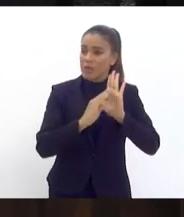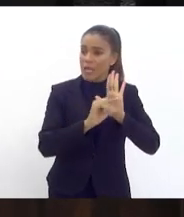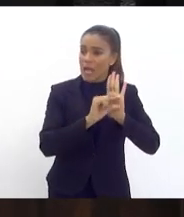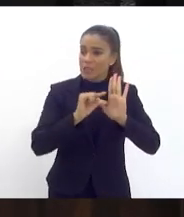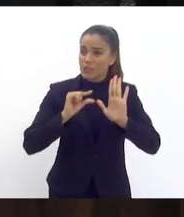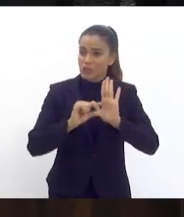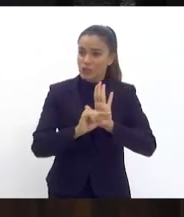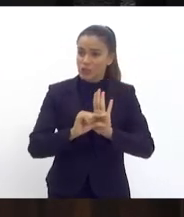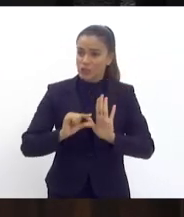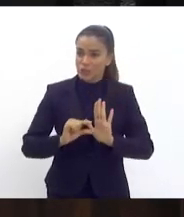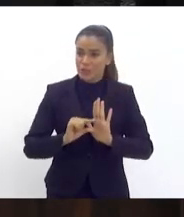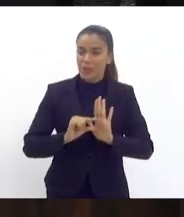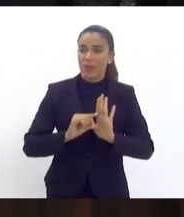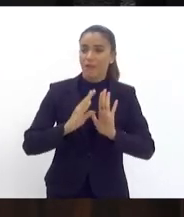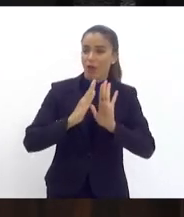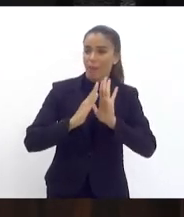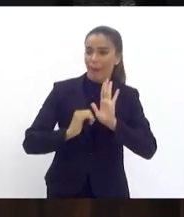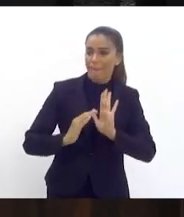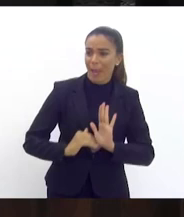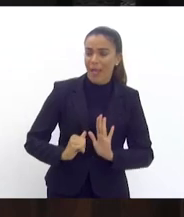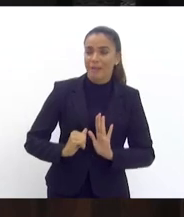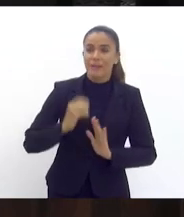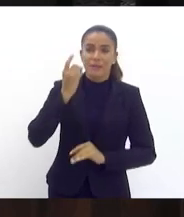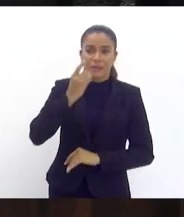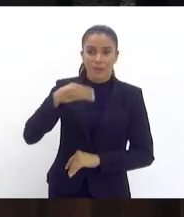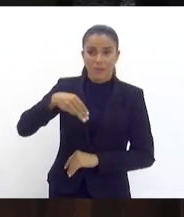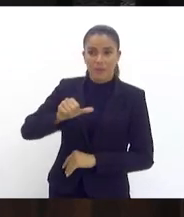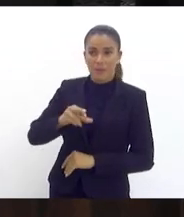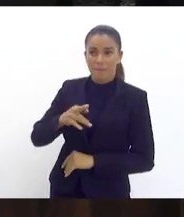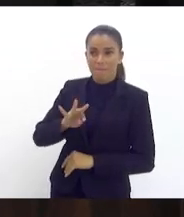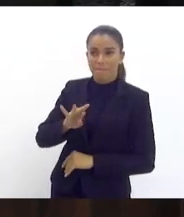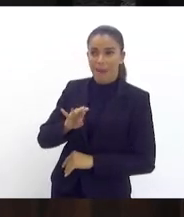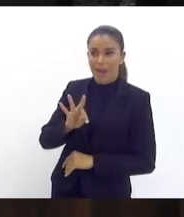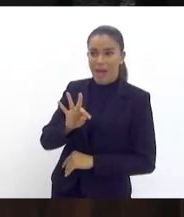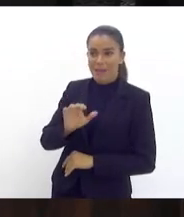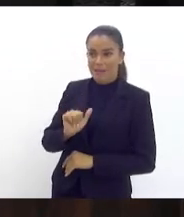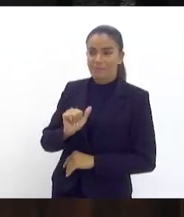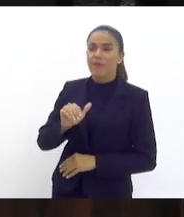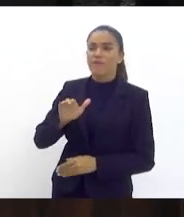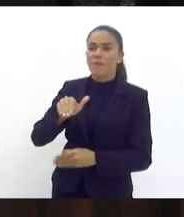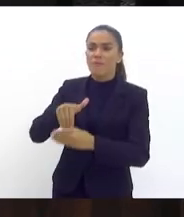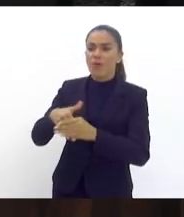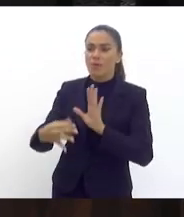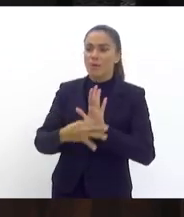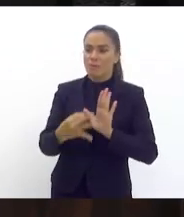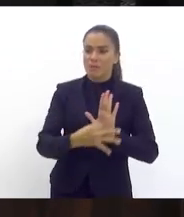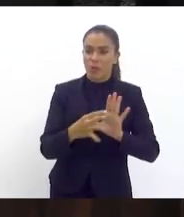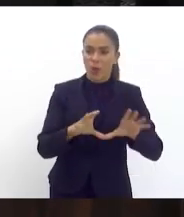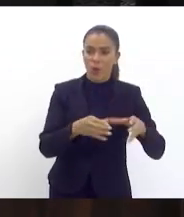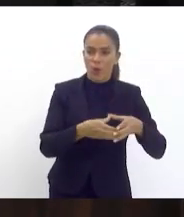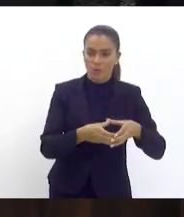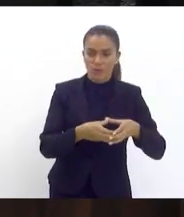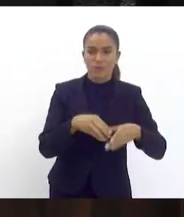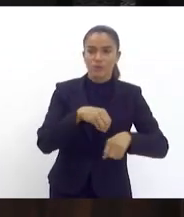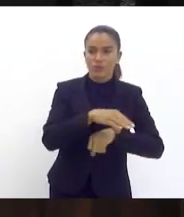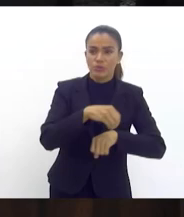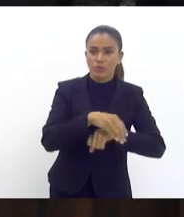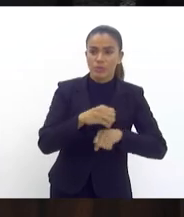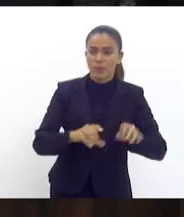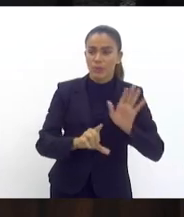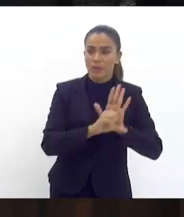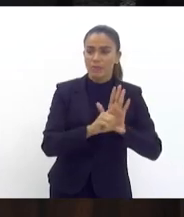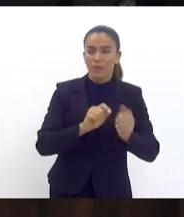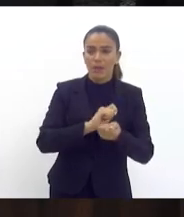emendas da nossa nobre deputada Marta Rocha, iremos votar o parecer da comissão de indicação legislativa